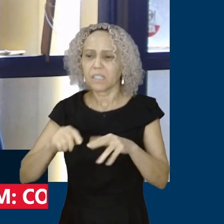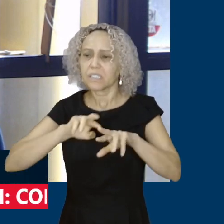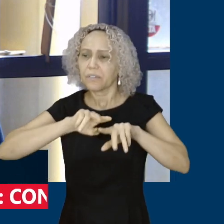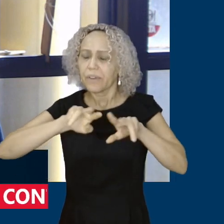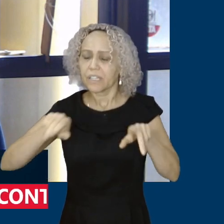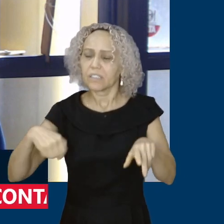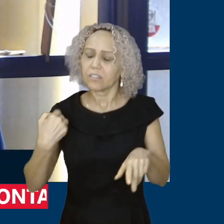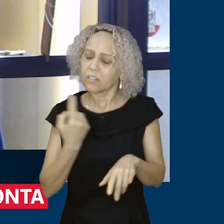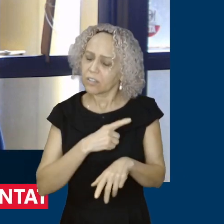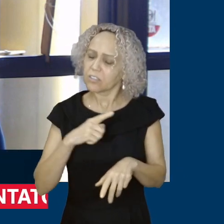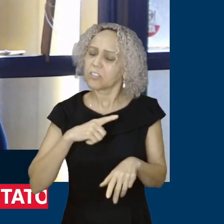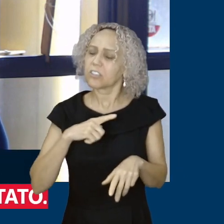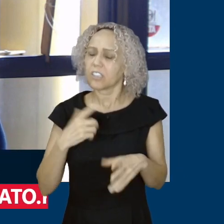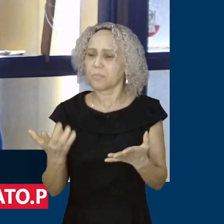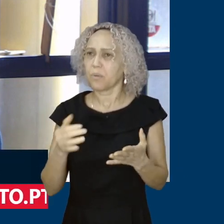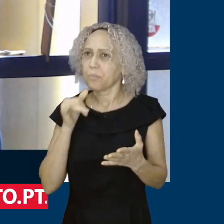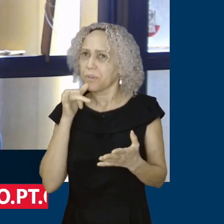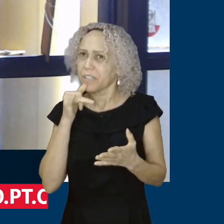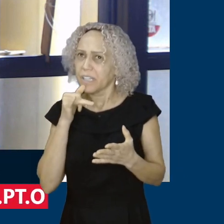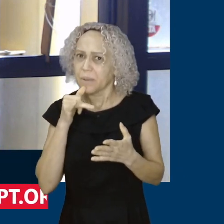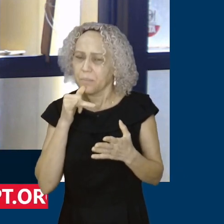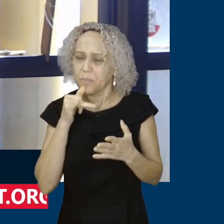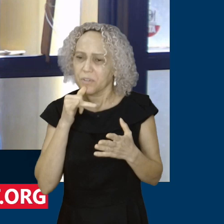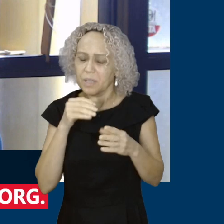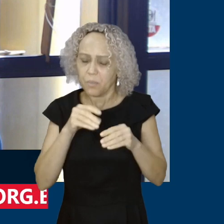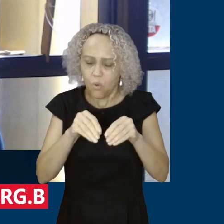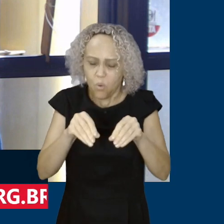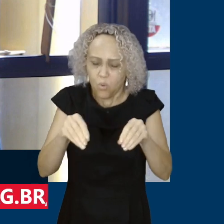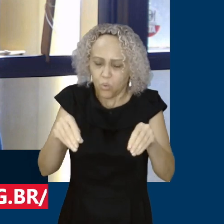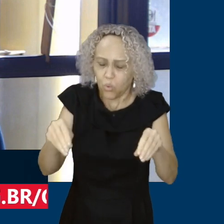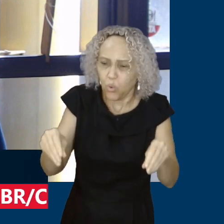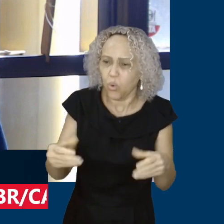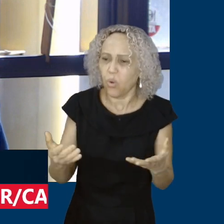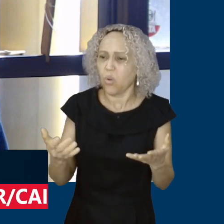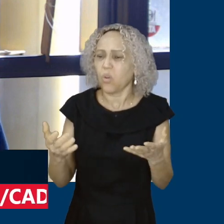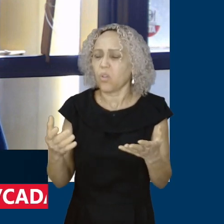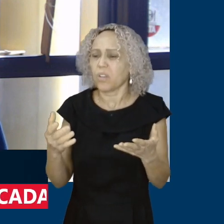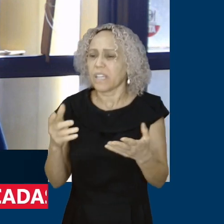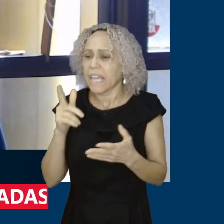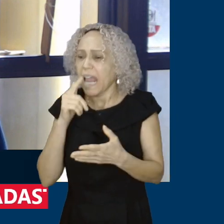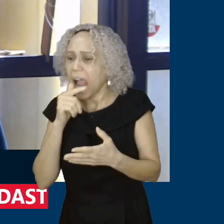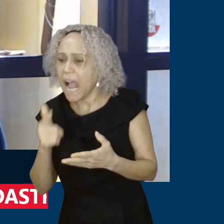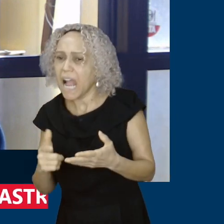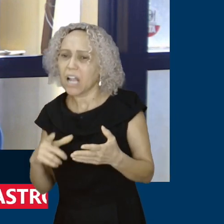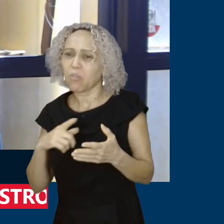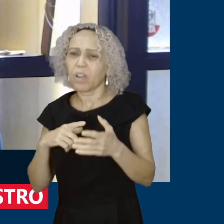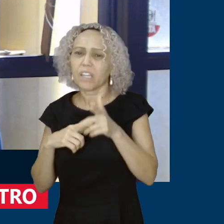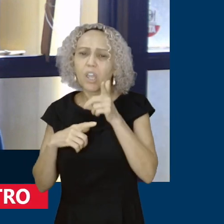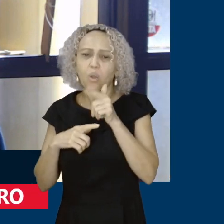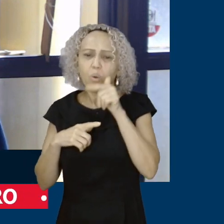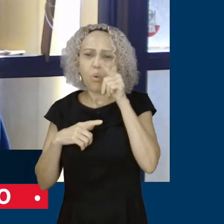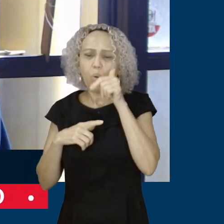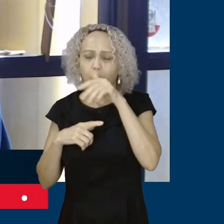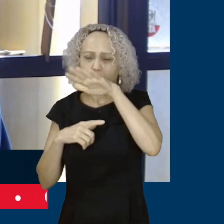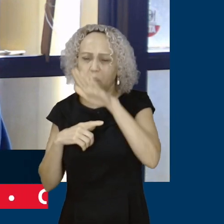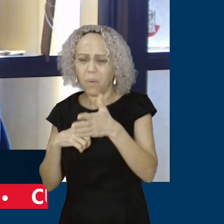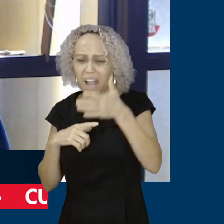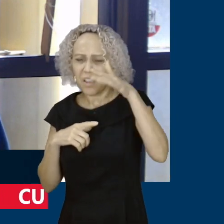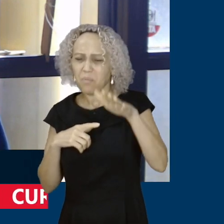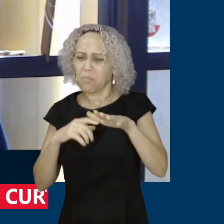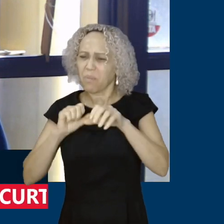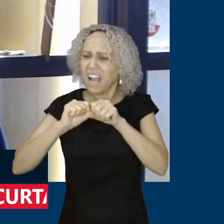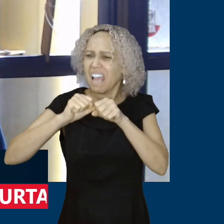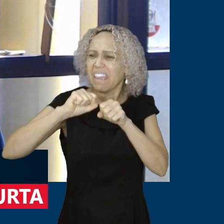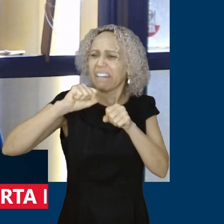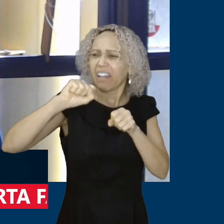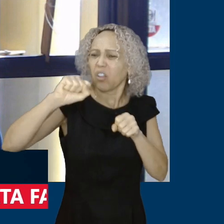recursos, tem sol, tem água, entendeu? Tem uma costa enorme, enfim, tudo isso coloca o